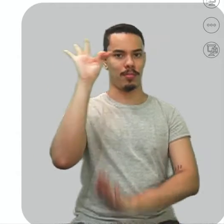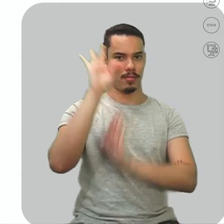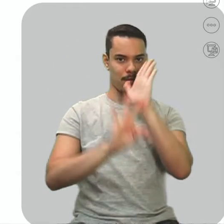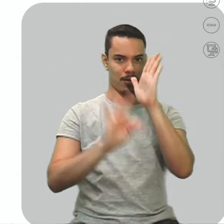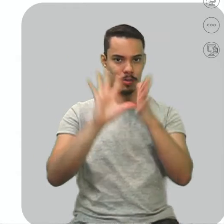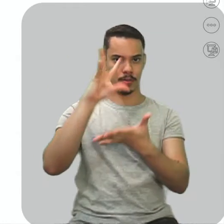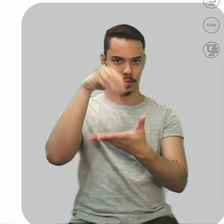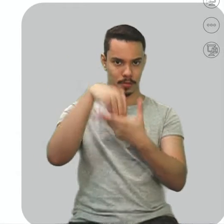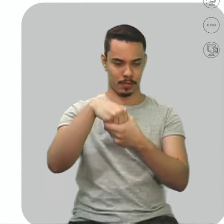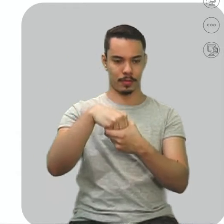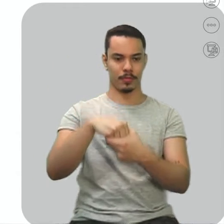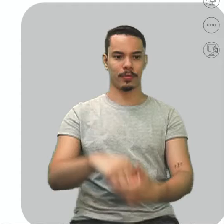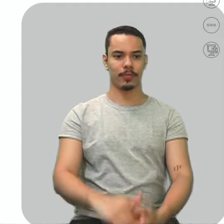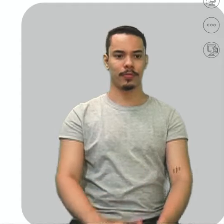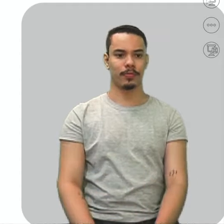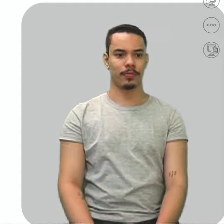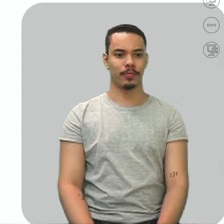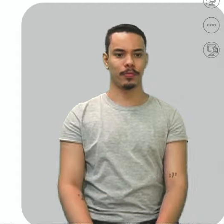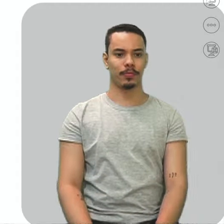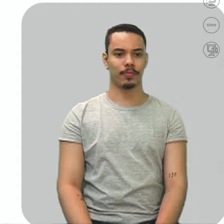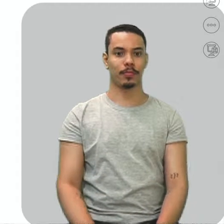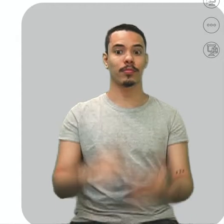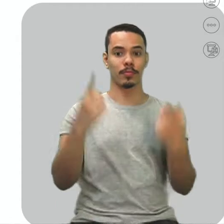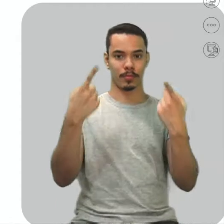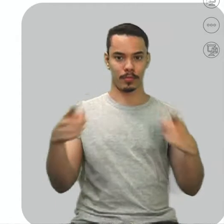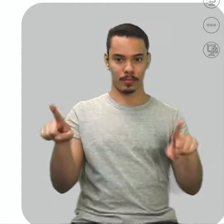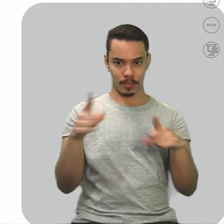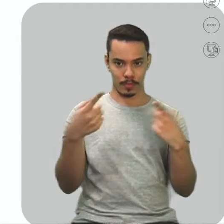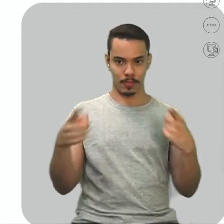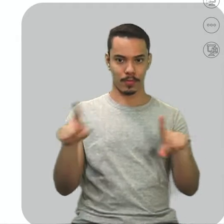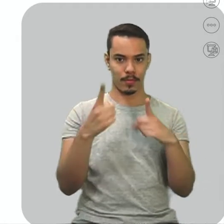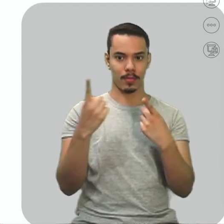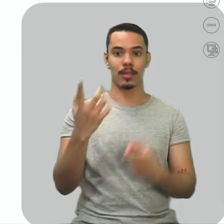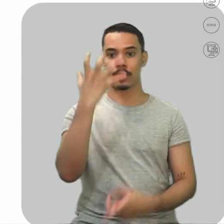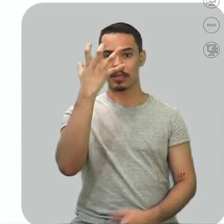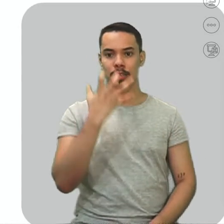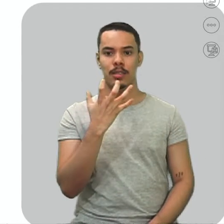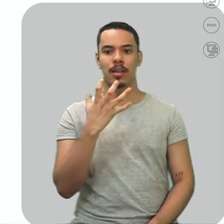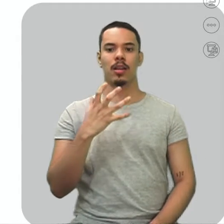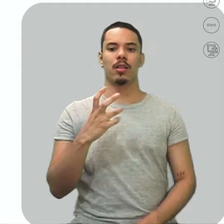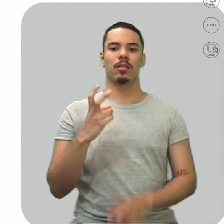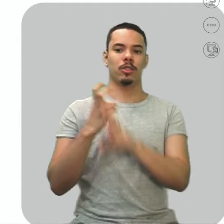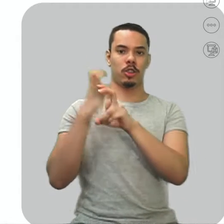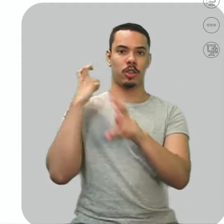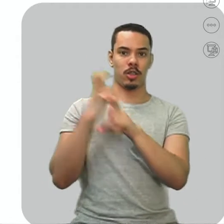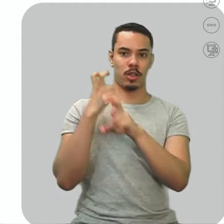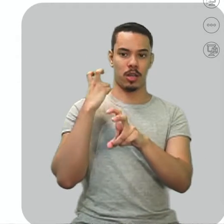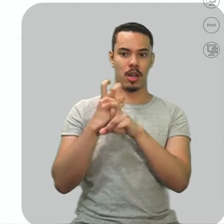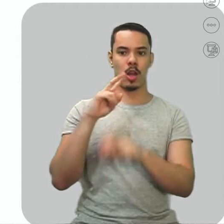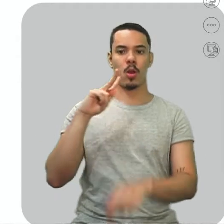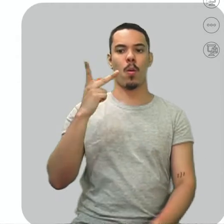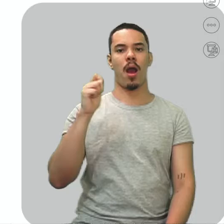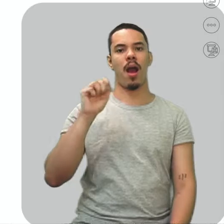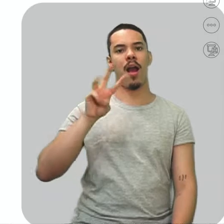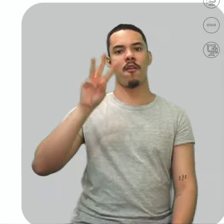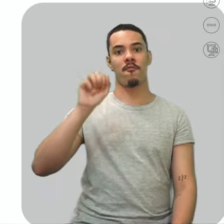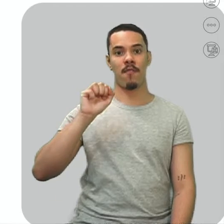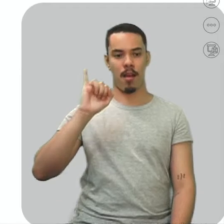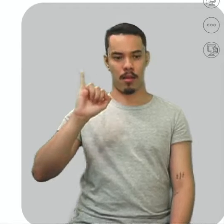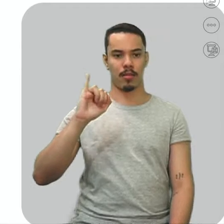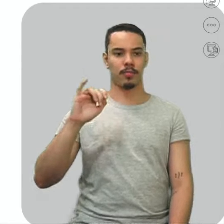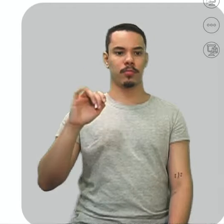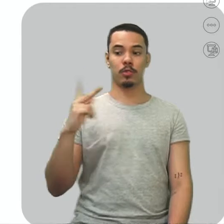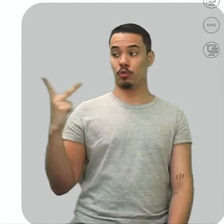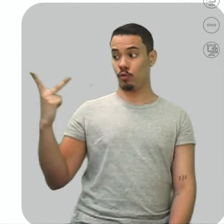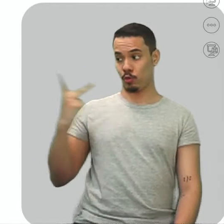texto a música para ser sincero Engenheiros do Hawaii nós